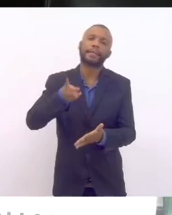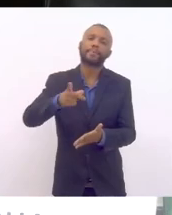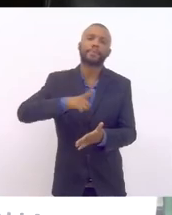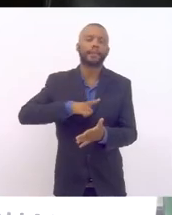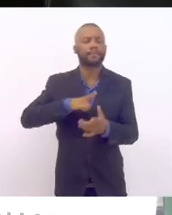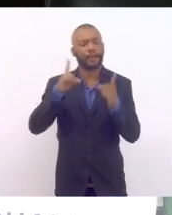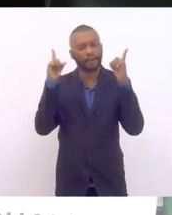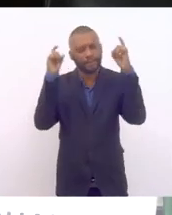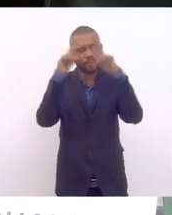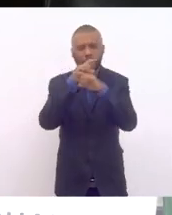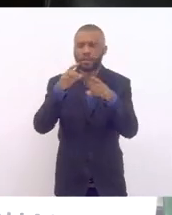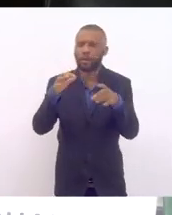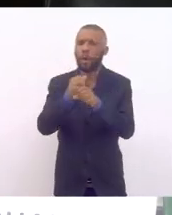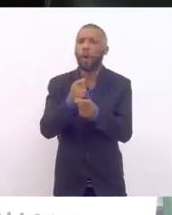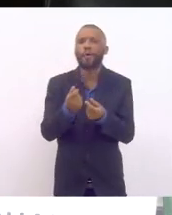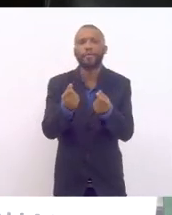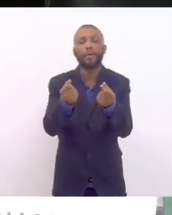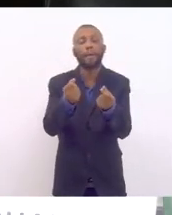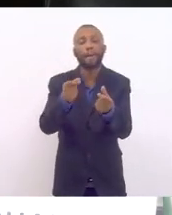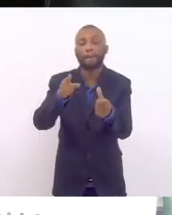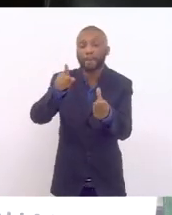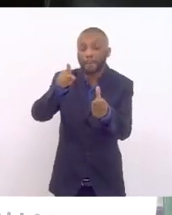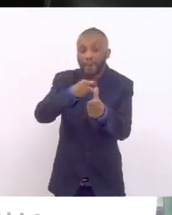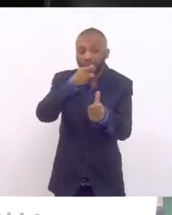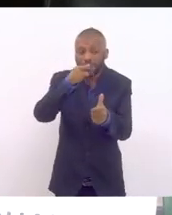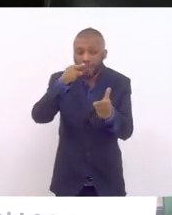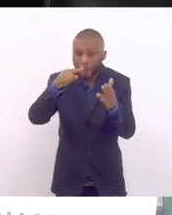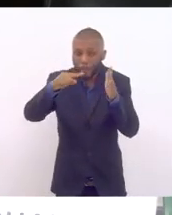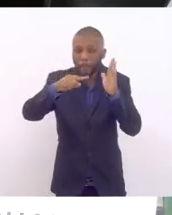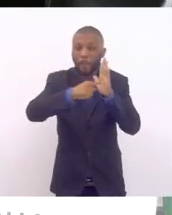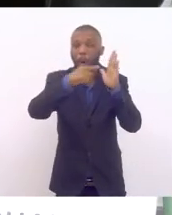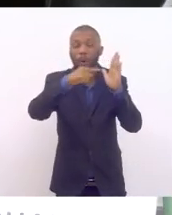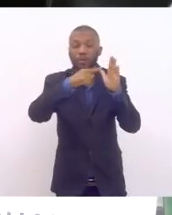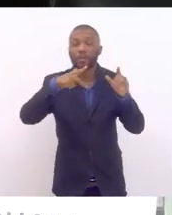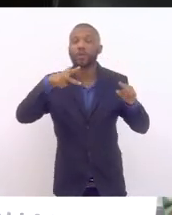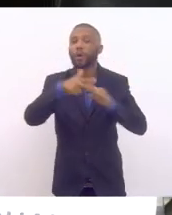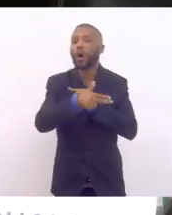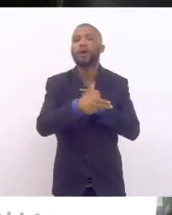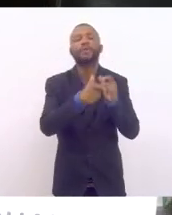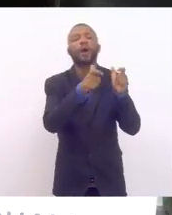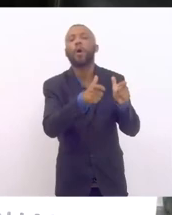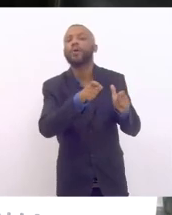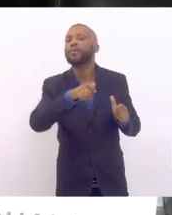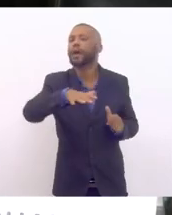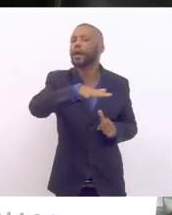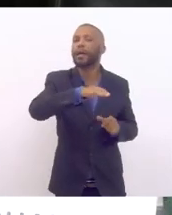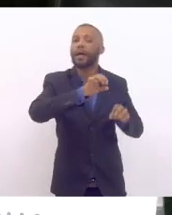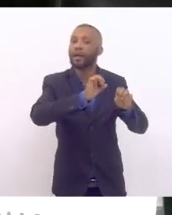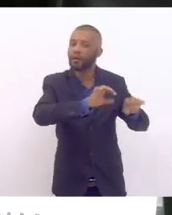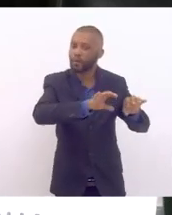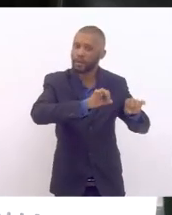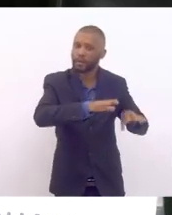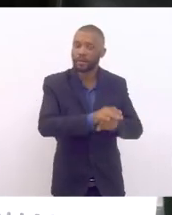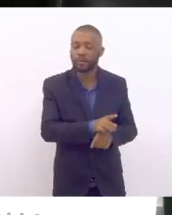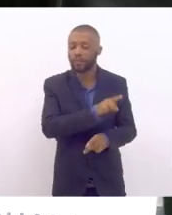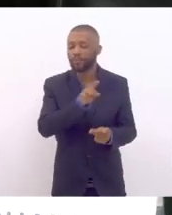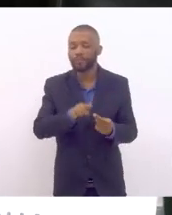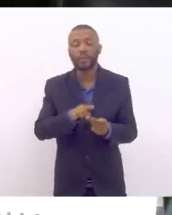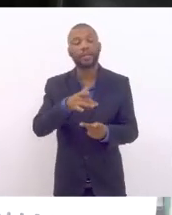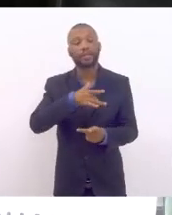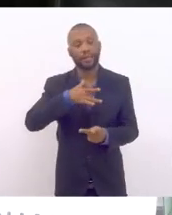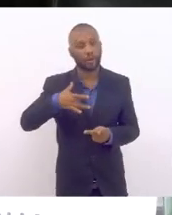uma dificuldade orçamentária o primeiro. Aonde se corta educação e saúde